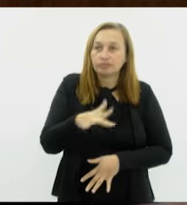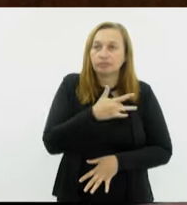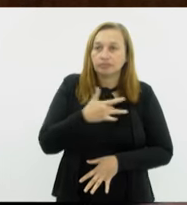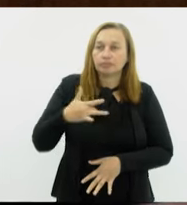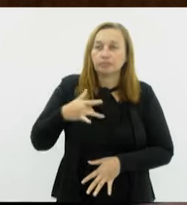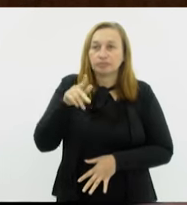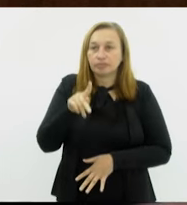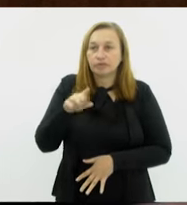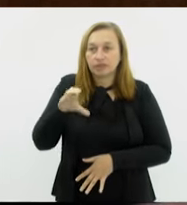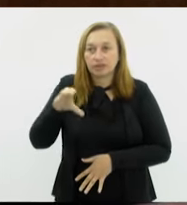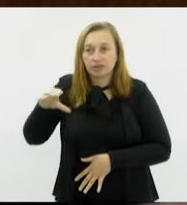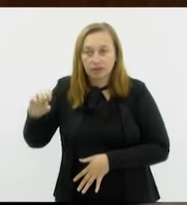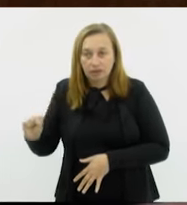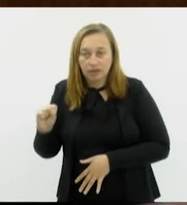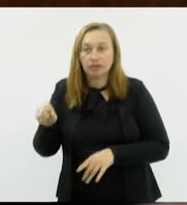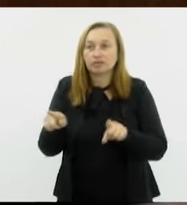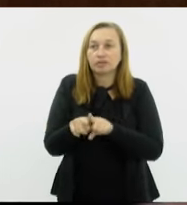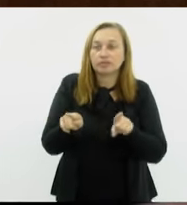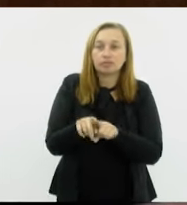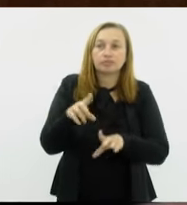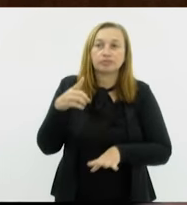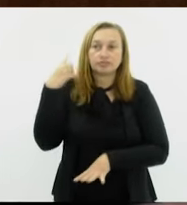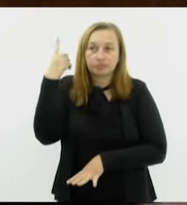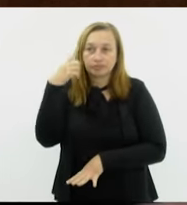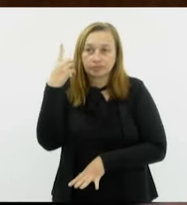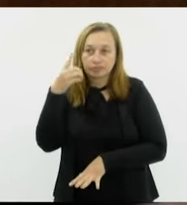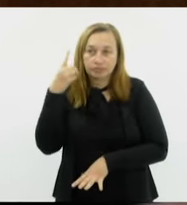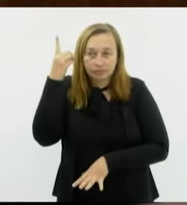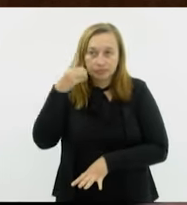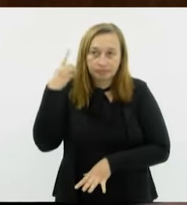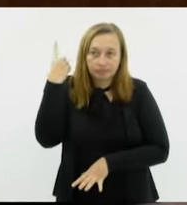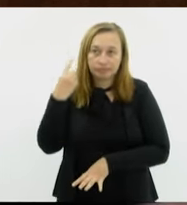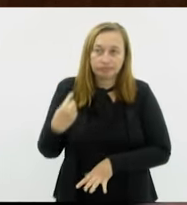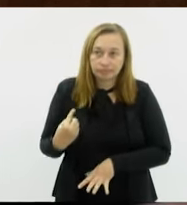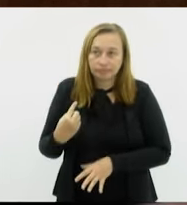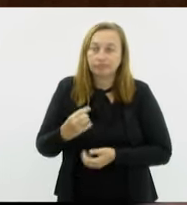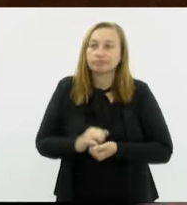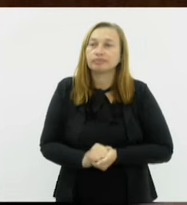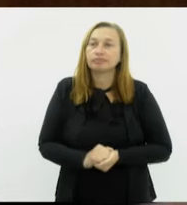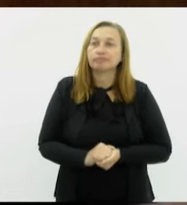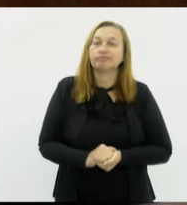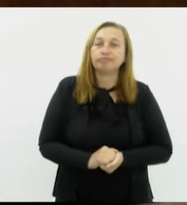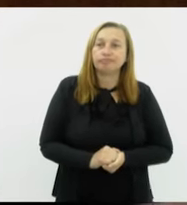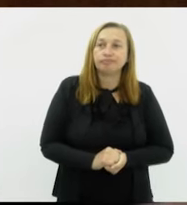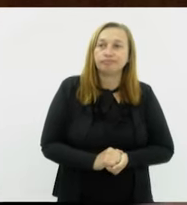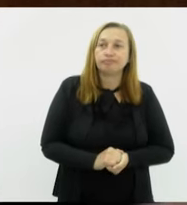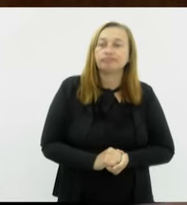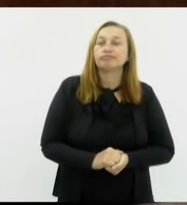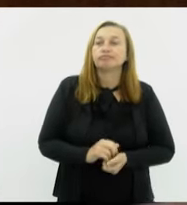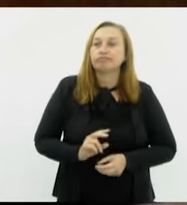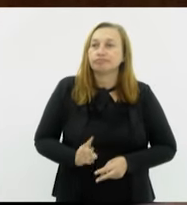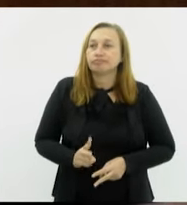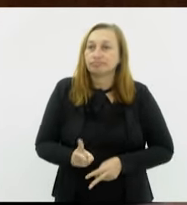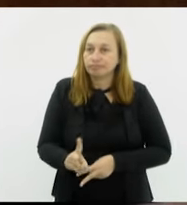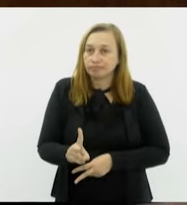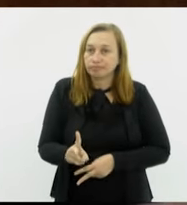PCCS, como também a deputada enfermeira Rejane teve aqui nessa casa, em diversas audiências públicas, sempre deputada Tia Ju, defendendo